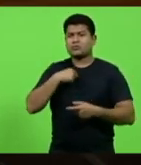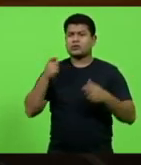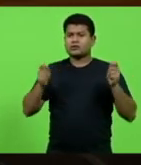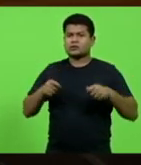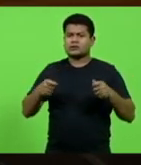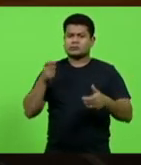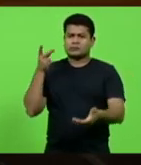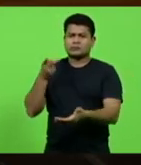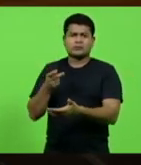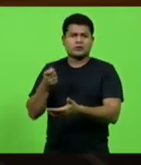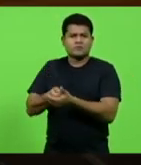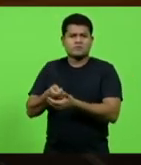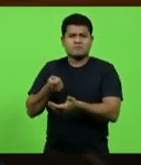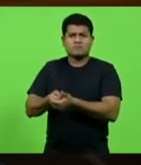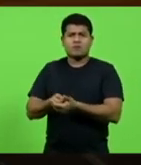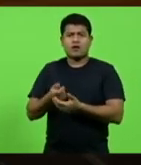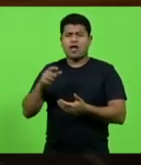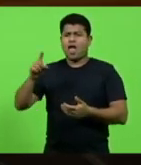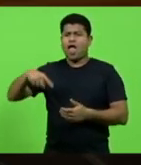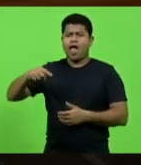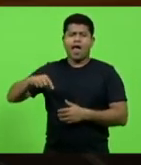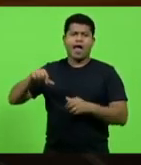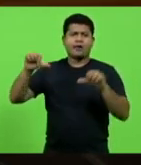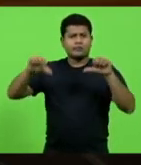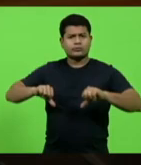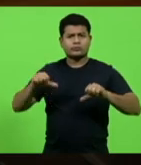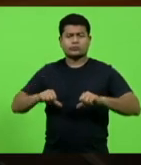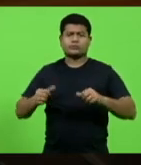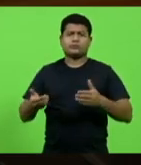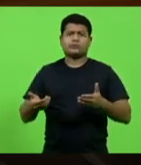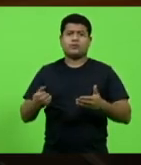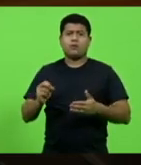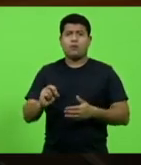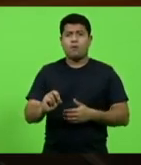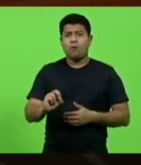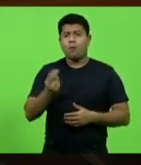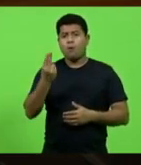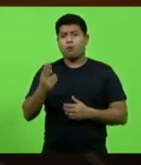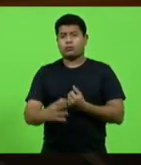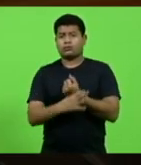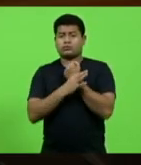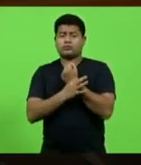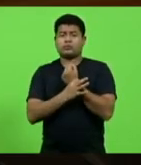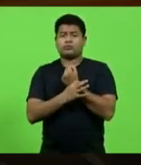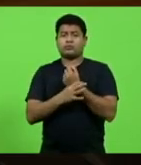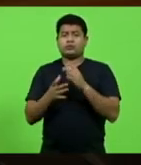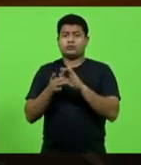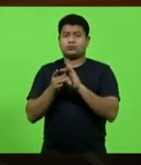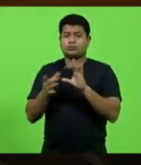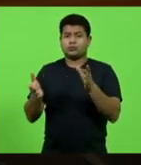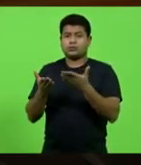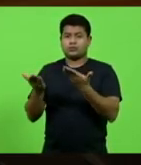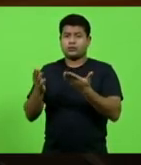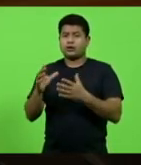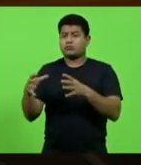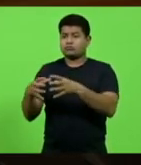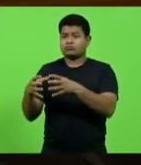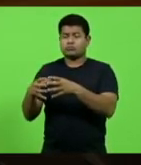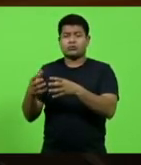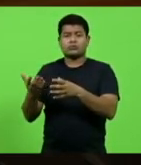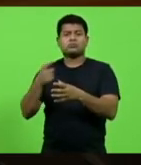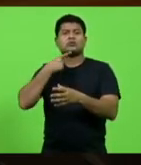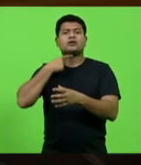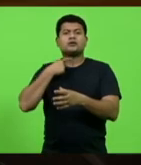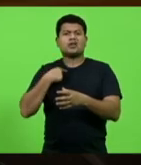domiciliar é má em essência, ou podemos garantir a liberdade do outro lado, que nada quer impor a ninguém.